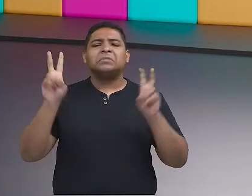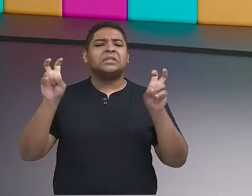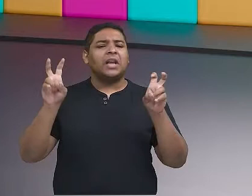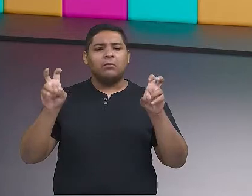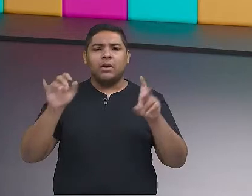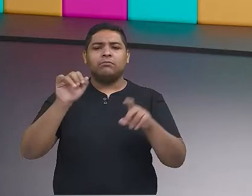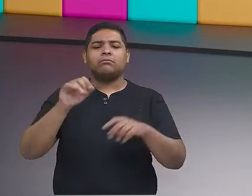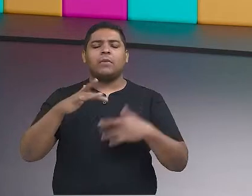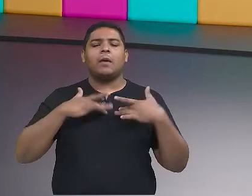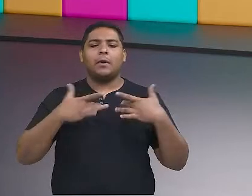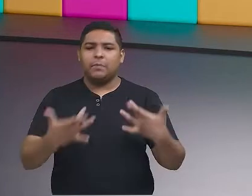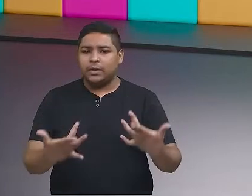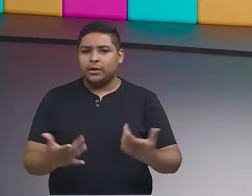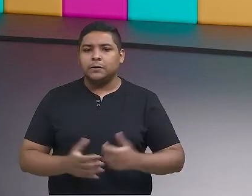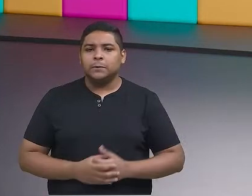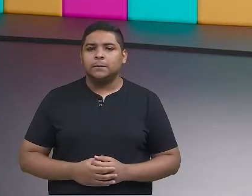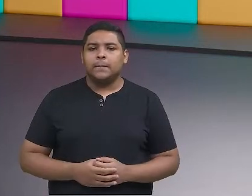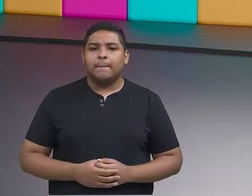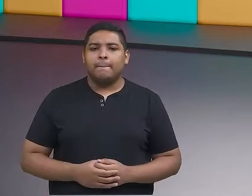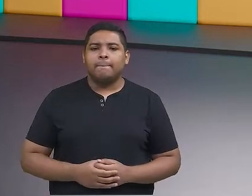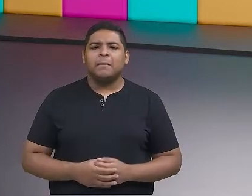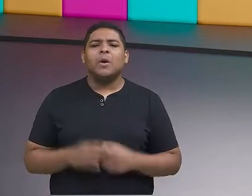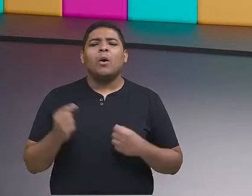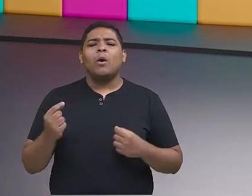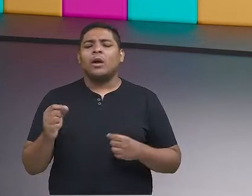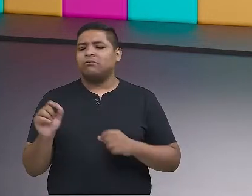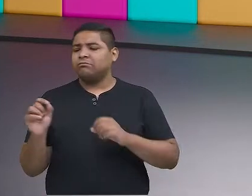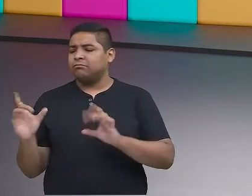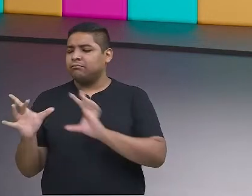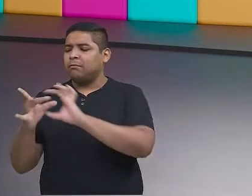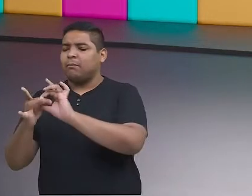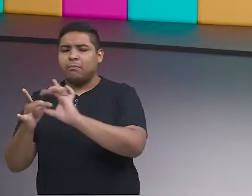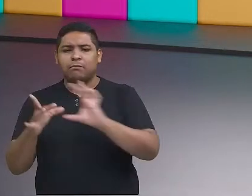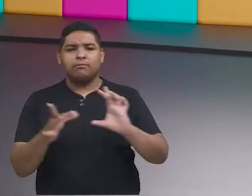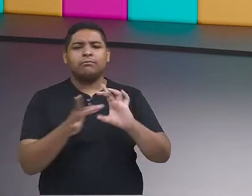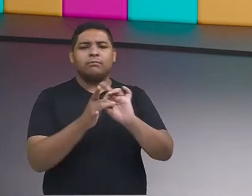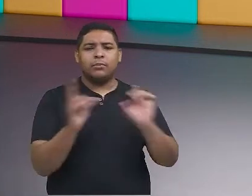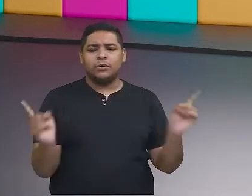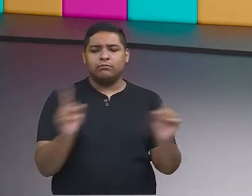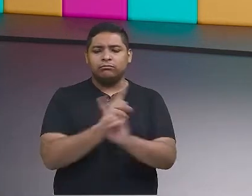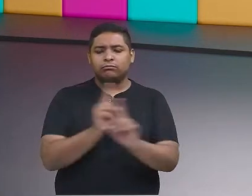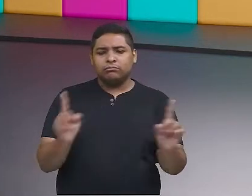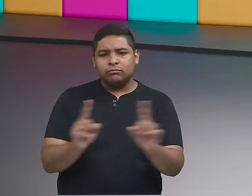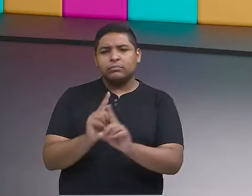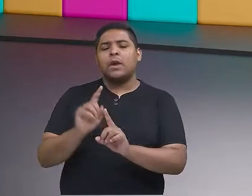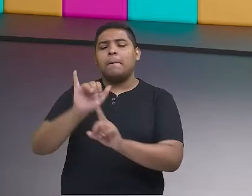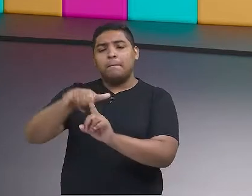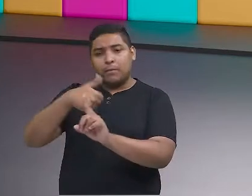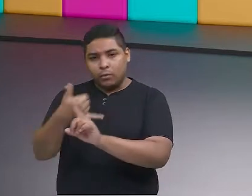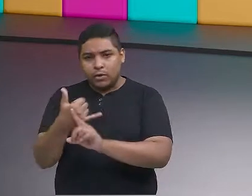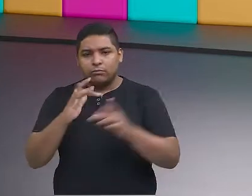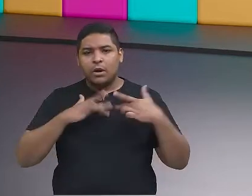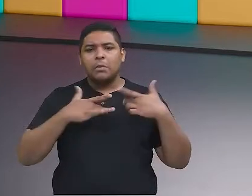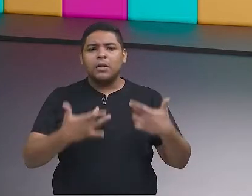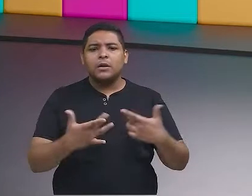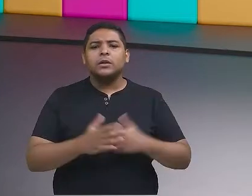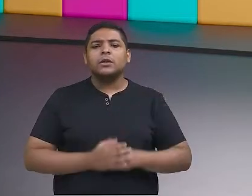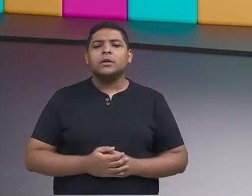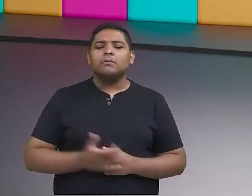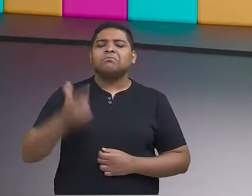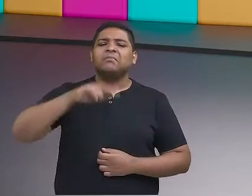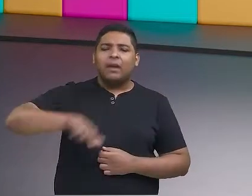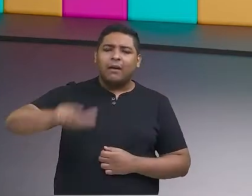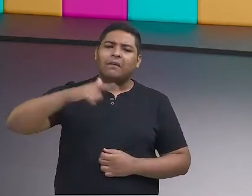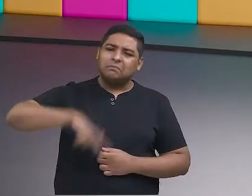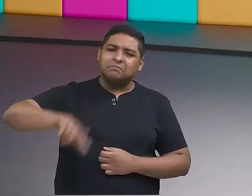né? O que tem a ver amabilidade com bullying, ok? Pode ficar um pouco repetitivo, mas é para a